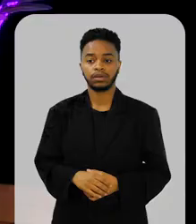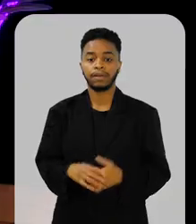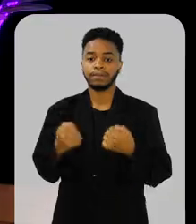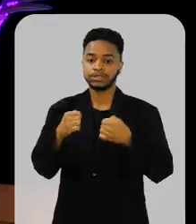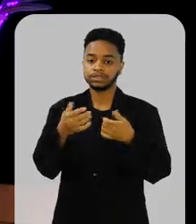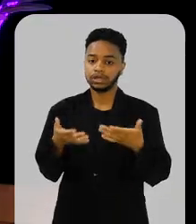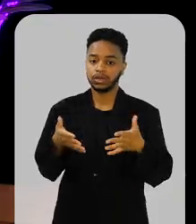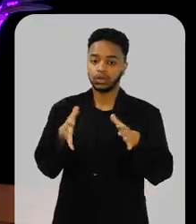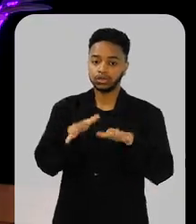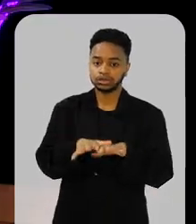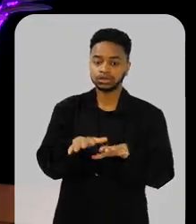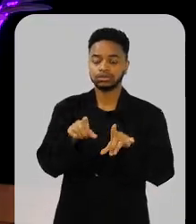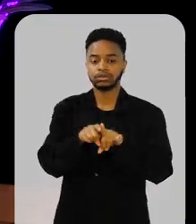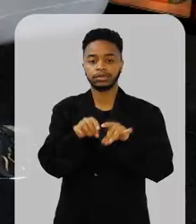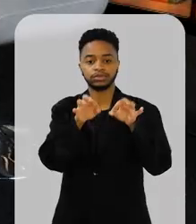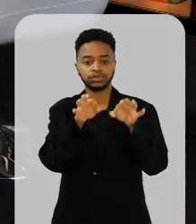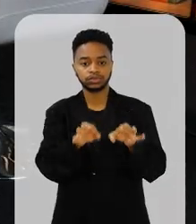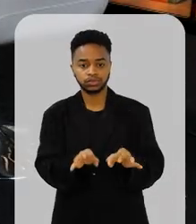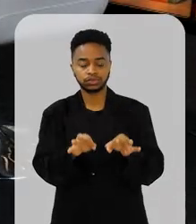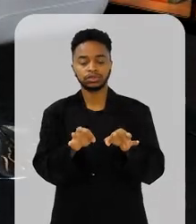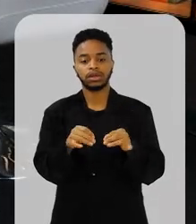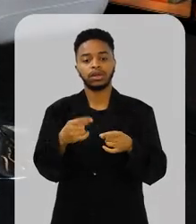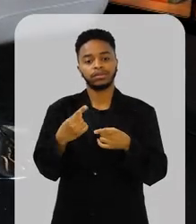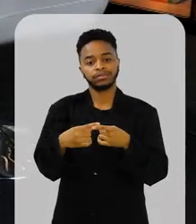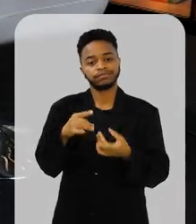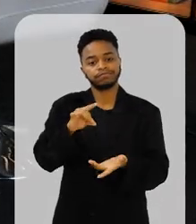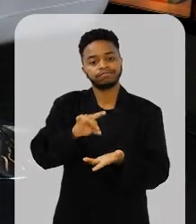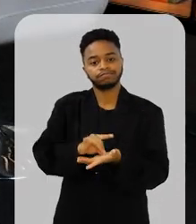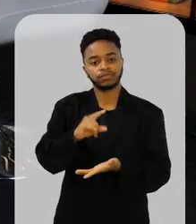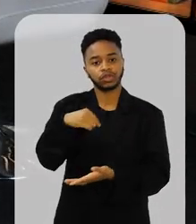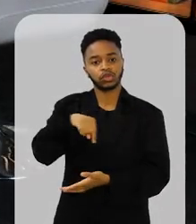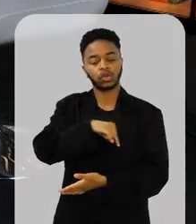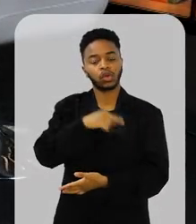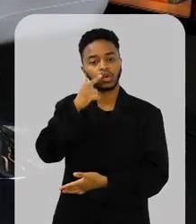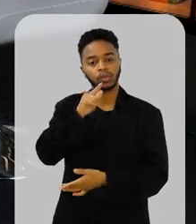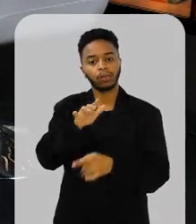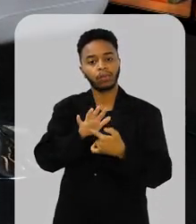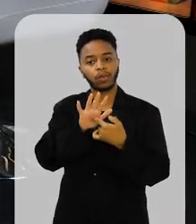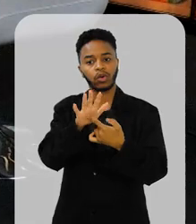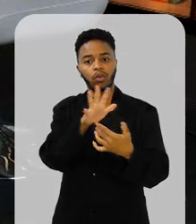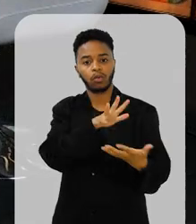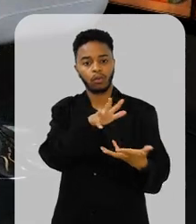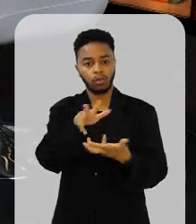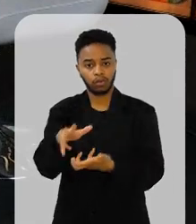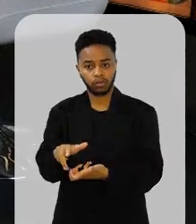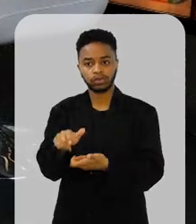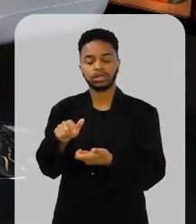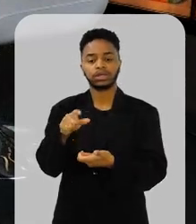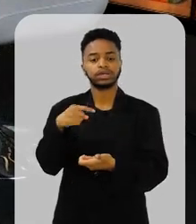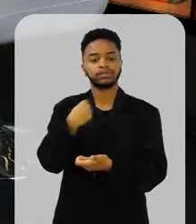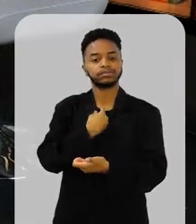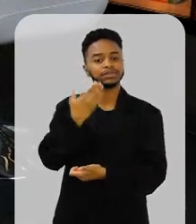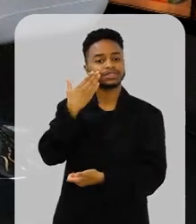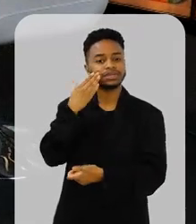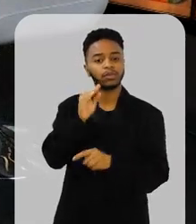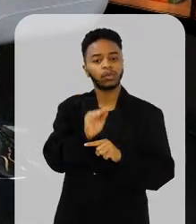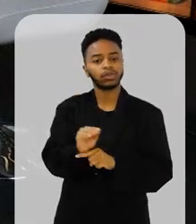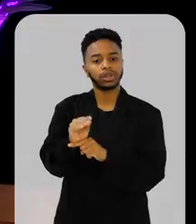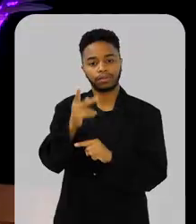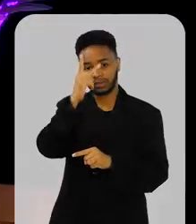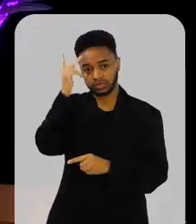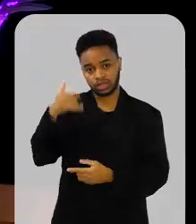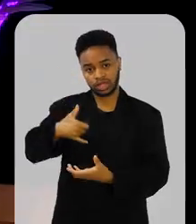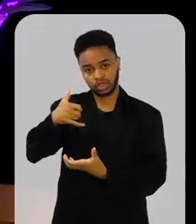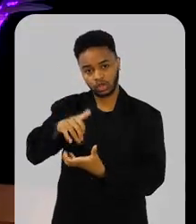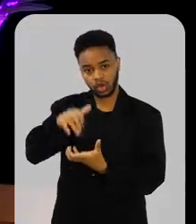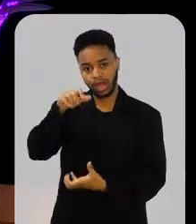seja inclusiva, com dignidade, para que a gente realmente mostre ao mundo que sabemos cuidar de idosos aqui